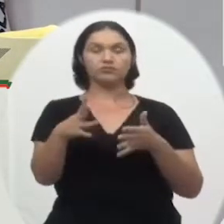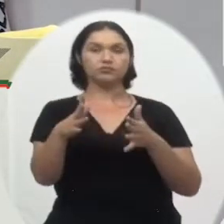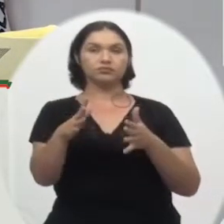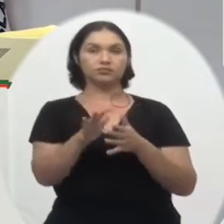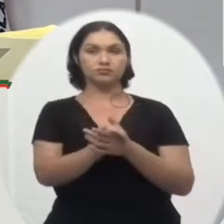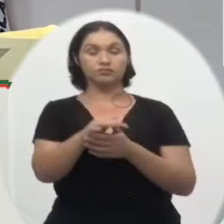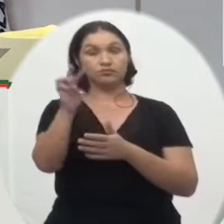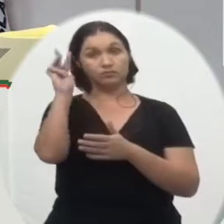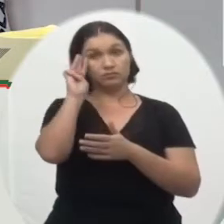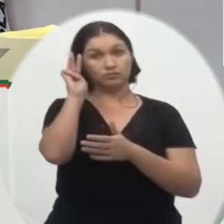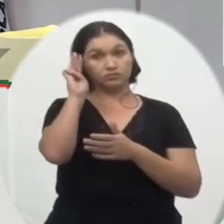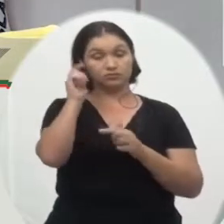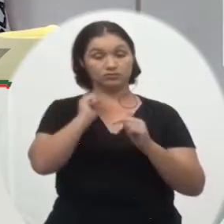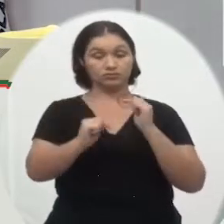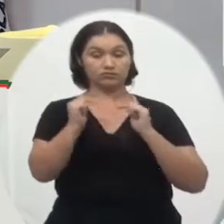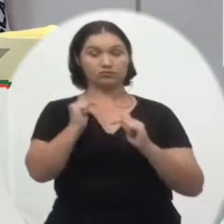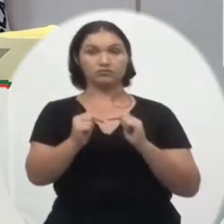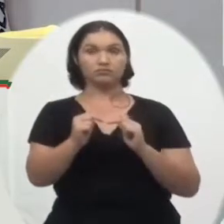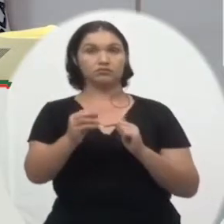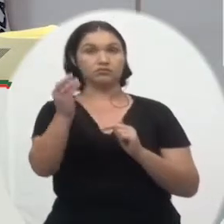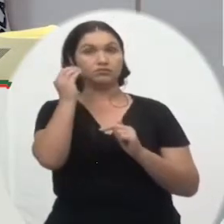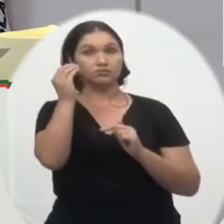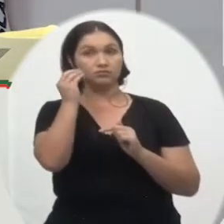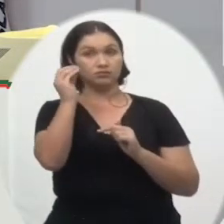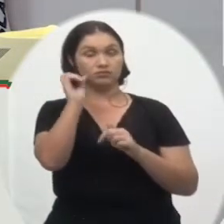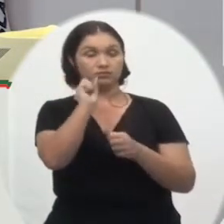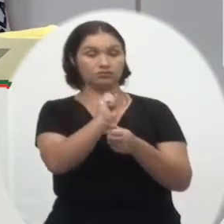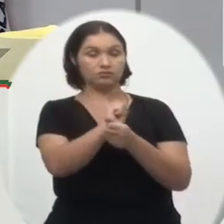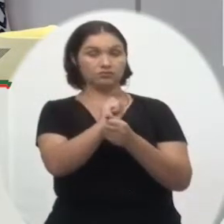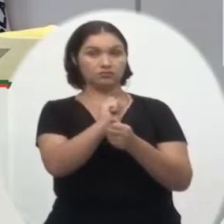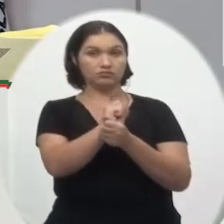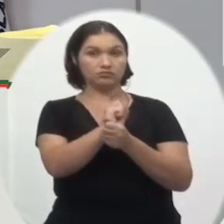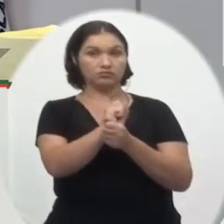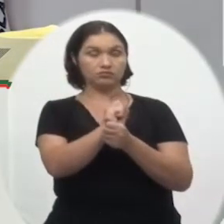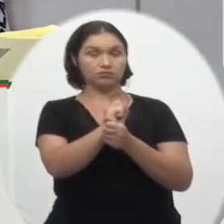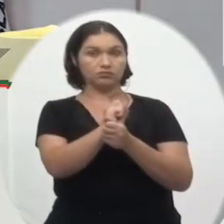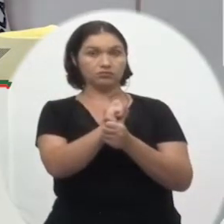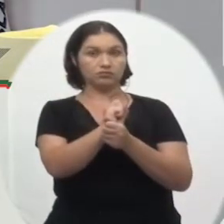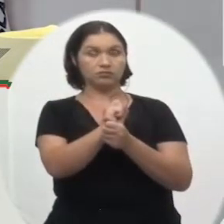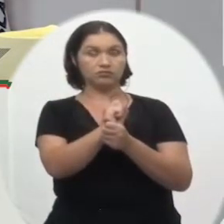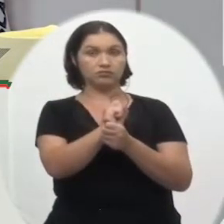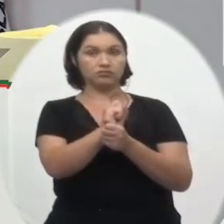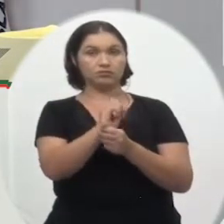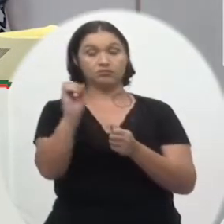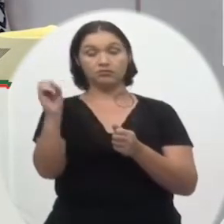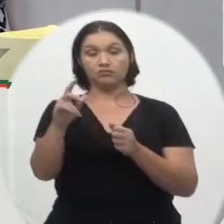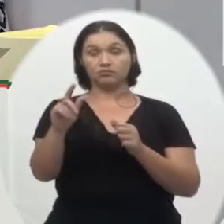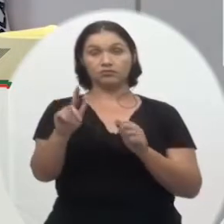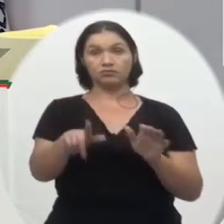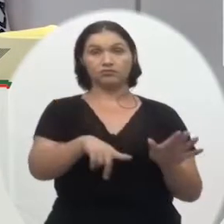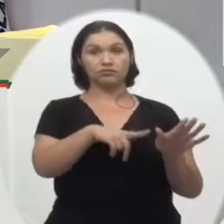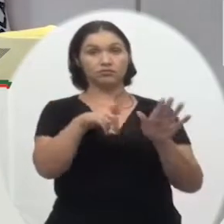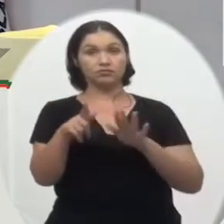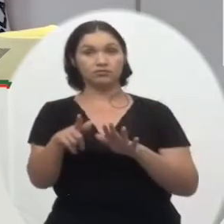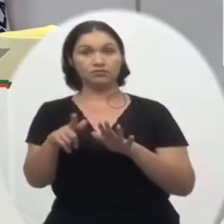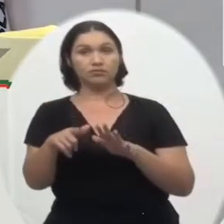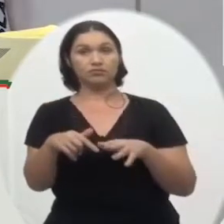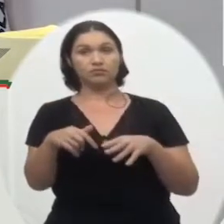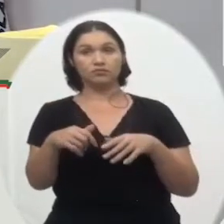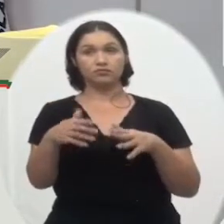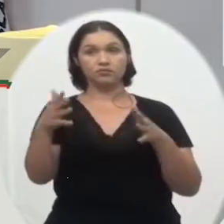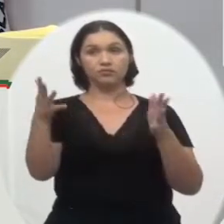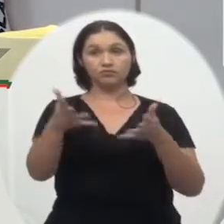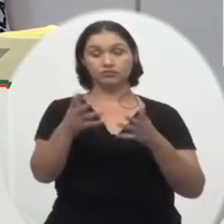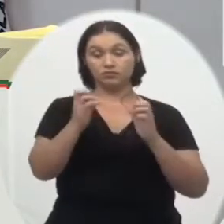na terça-feira. Tentou-se esperar para a semana seguinte, quem sabe, hoje poderíamos ter uma discussão, talvez até um pouco mais